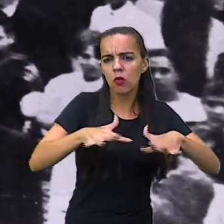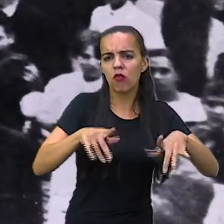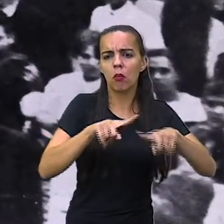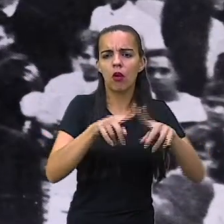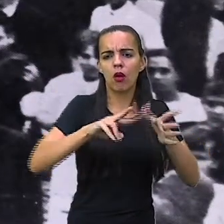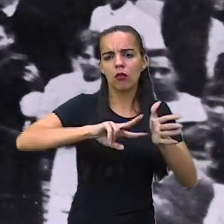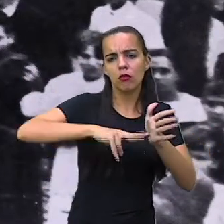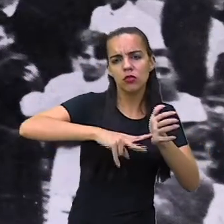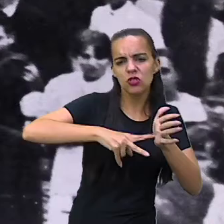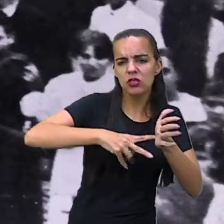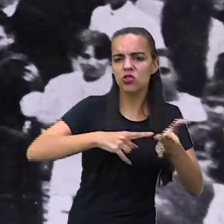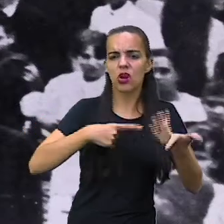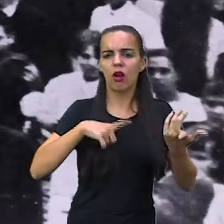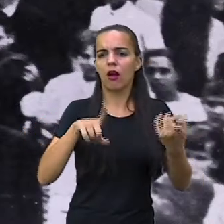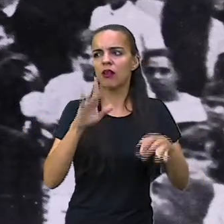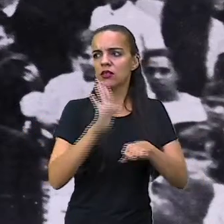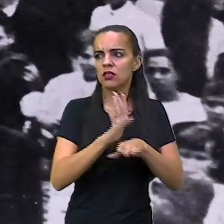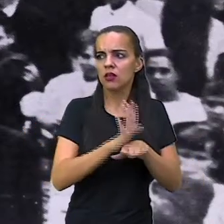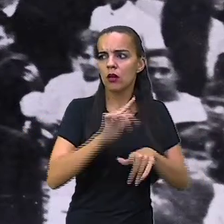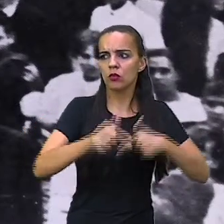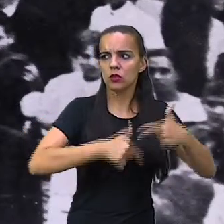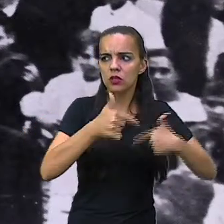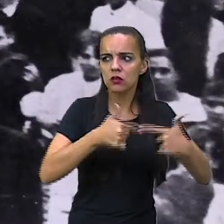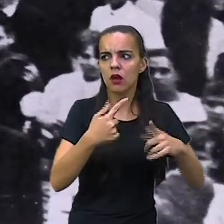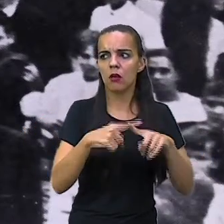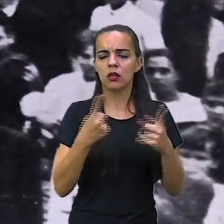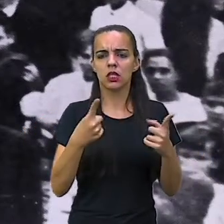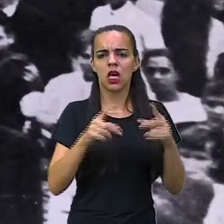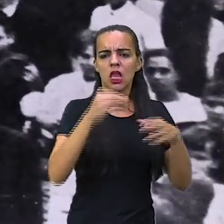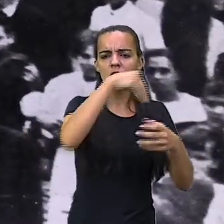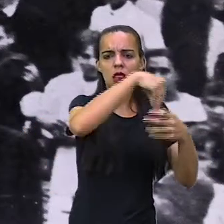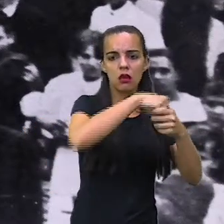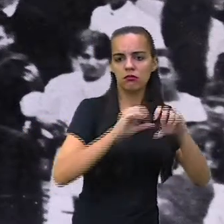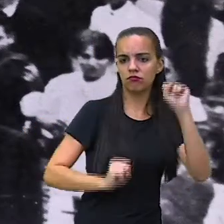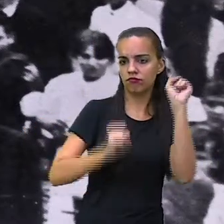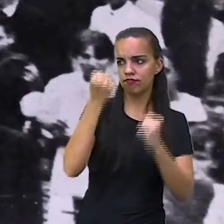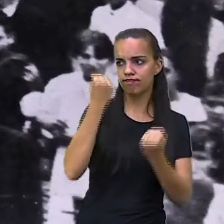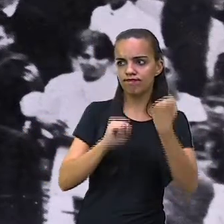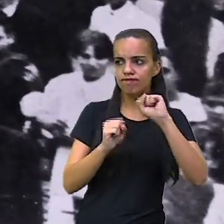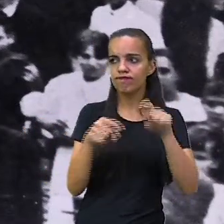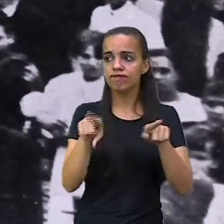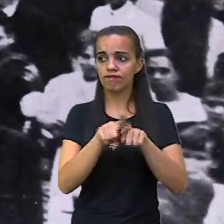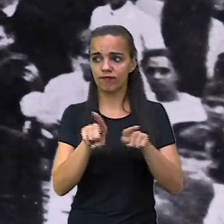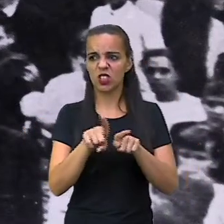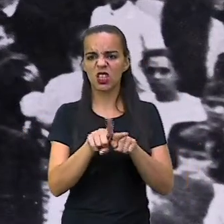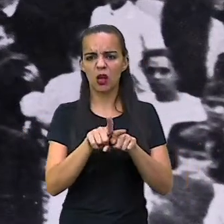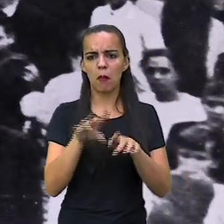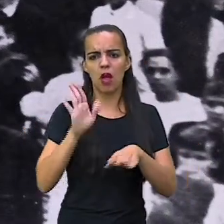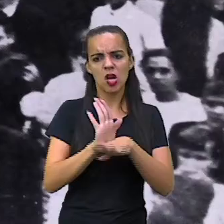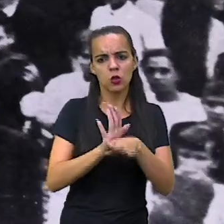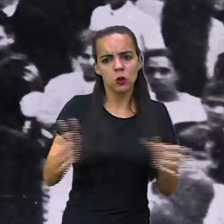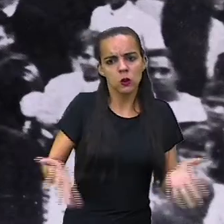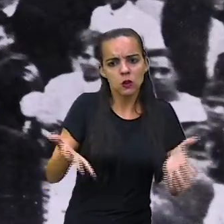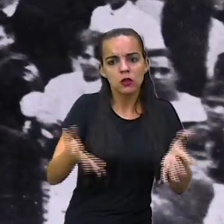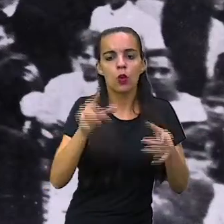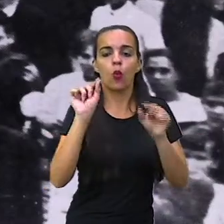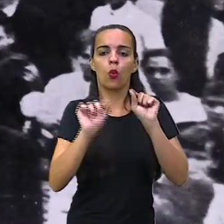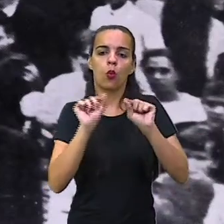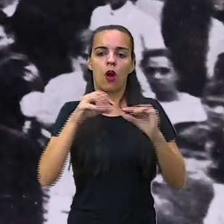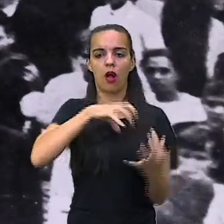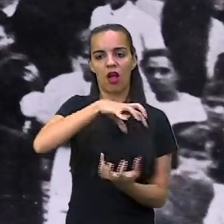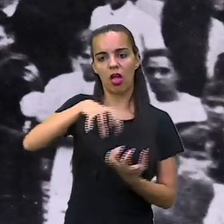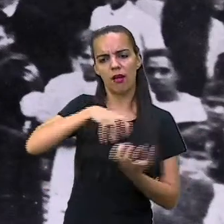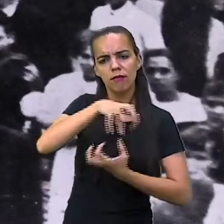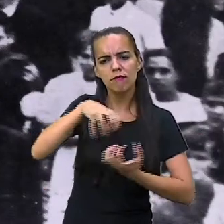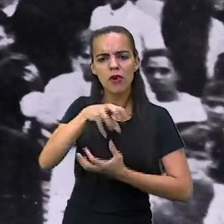sociais, organizaram os primeiros sindicatos nas fábricas e também promoveram greves de operários em São Paulo